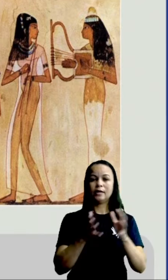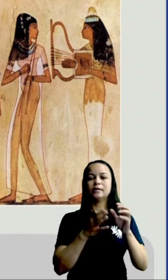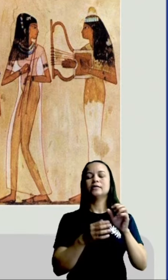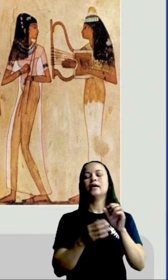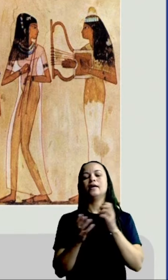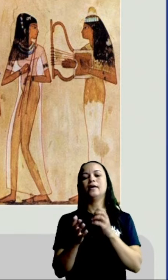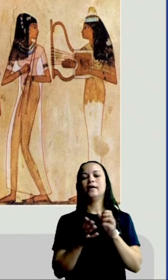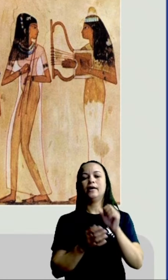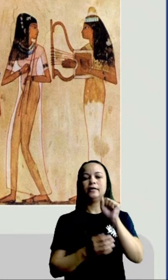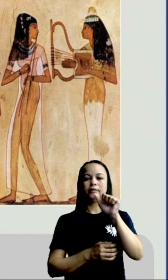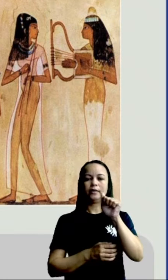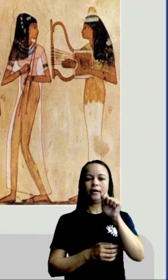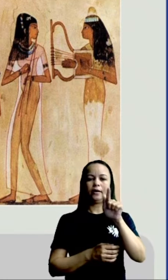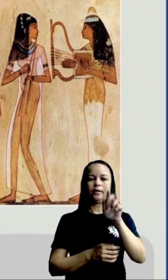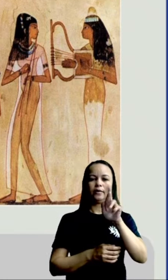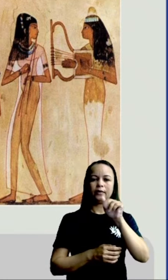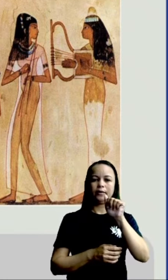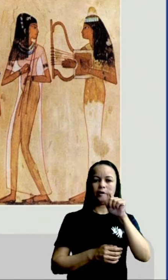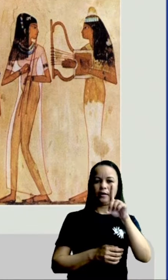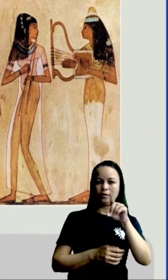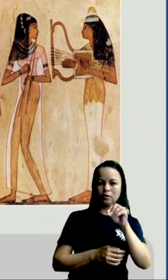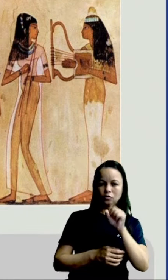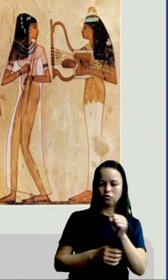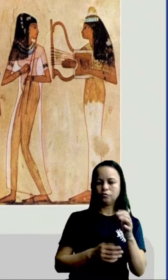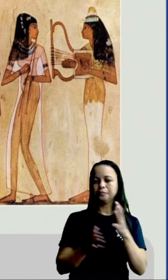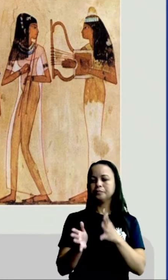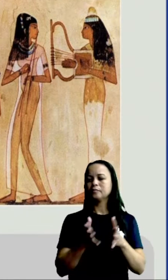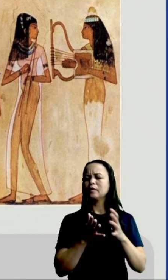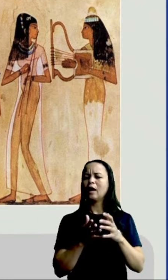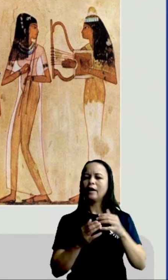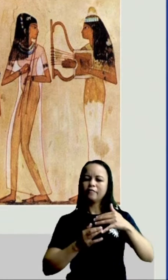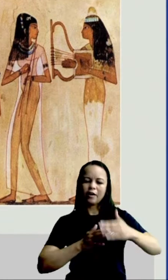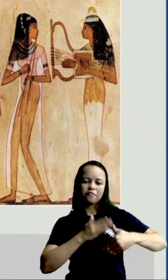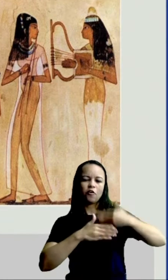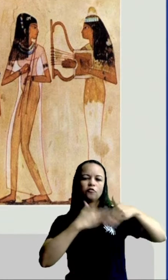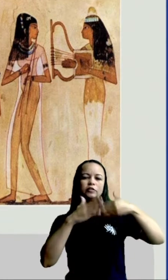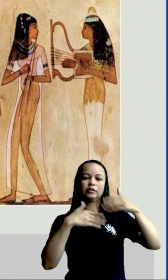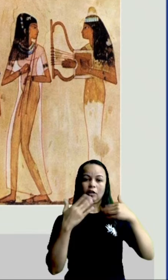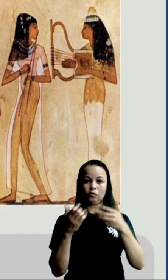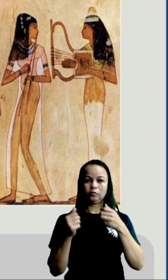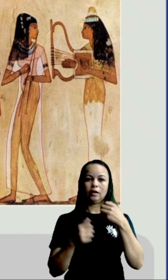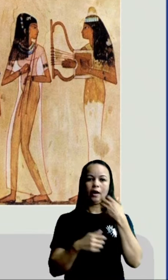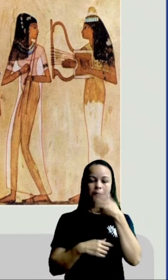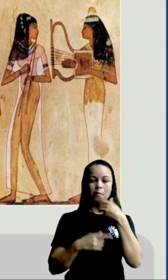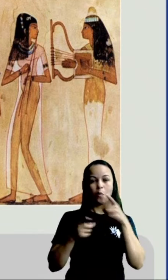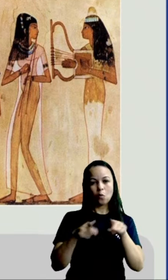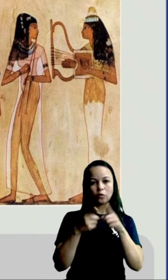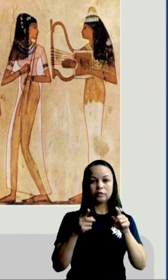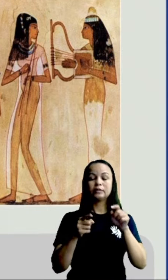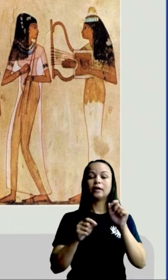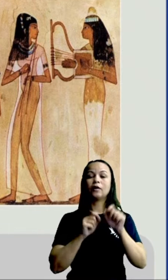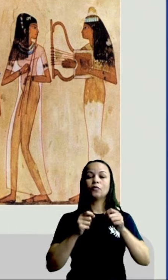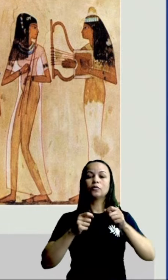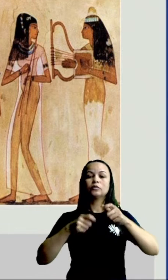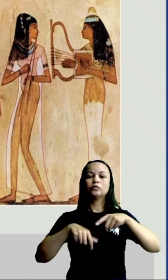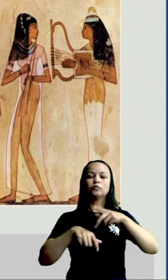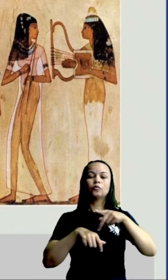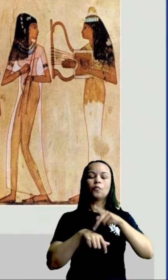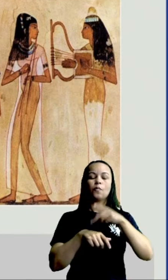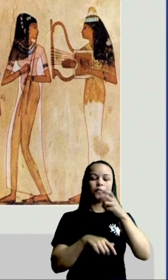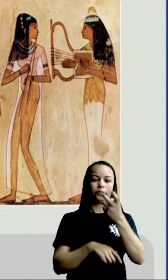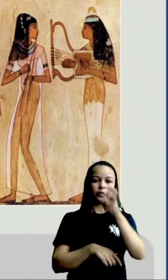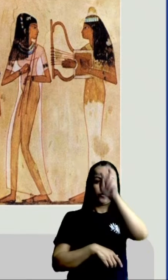E aí veio a evolução da música né ver a o cinto Vamos lá ver como é que aconteceu isso